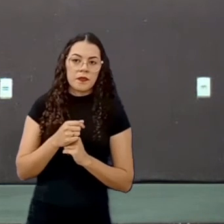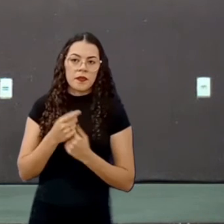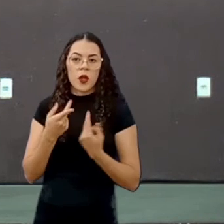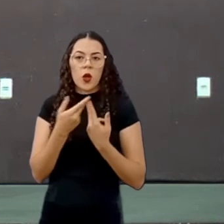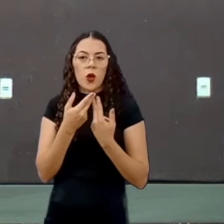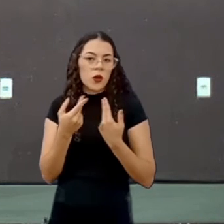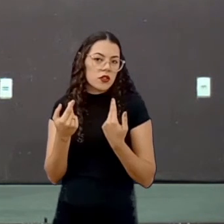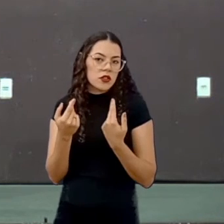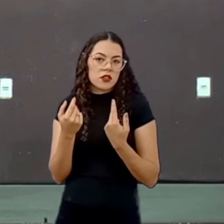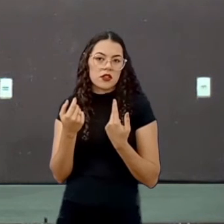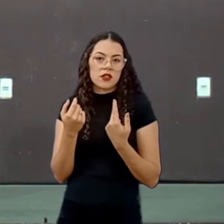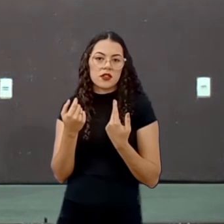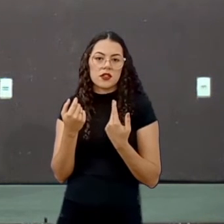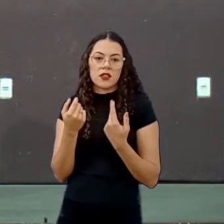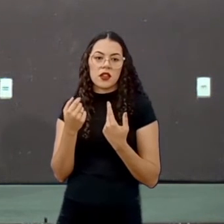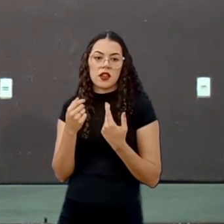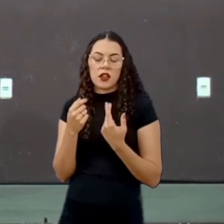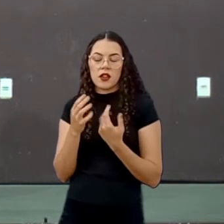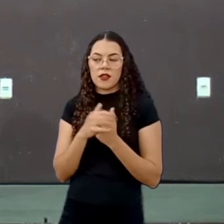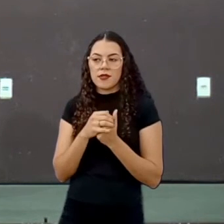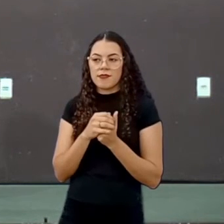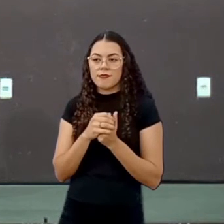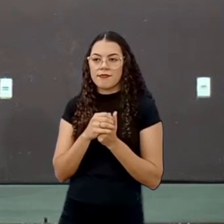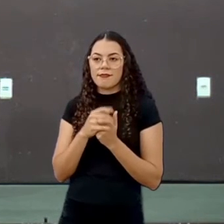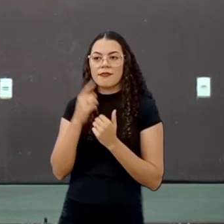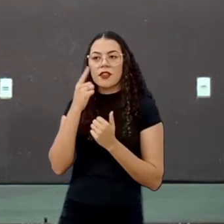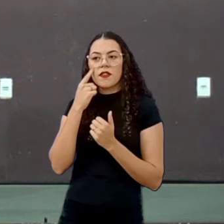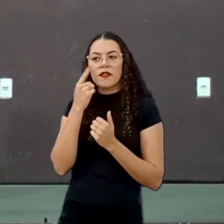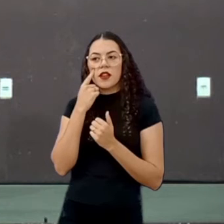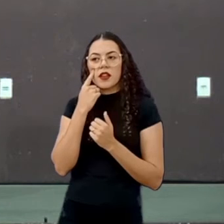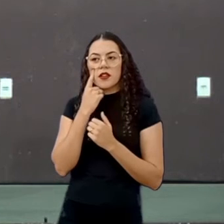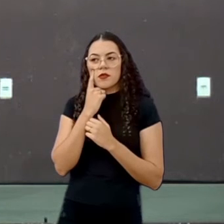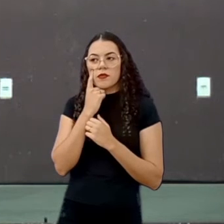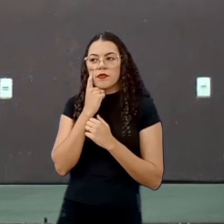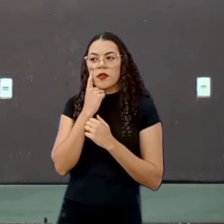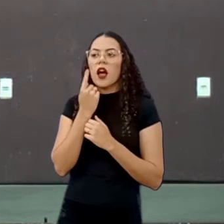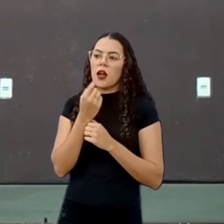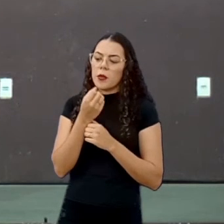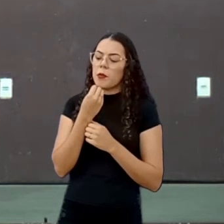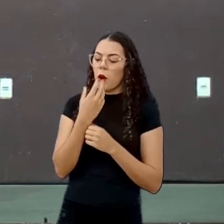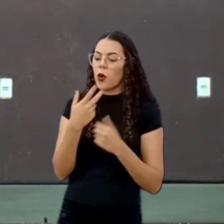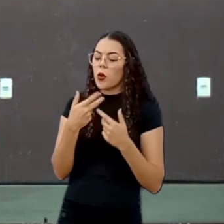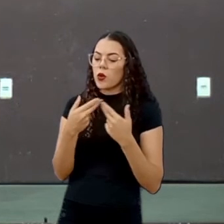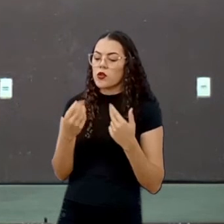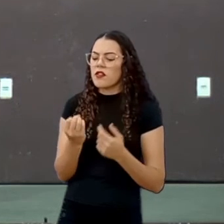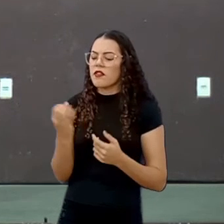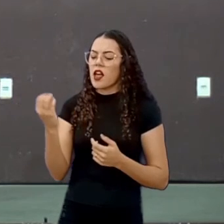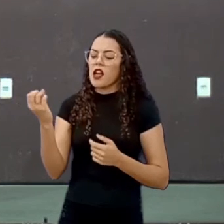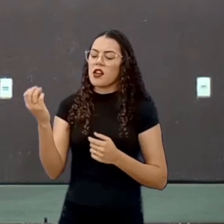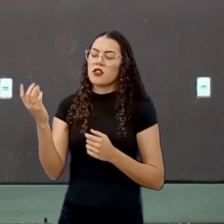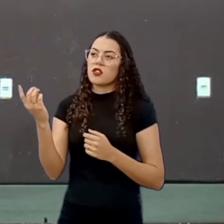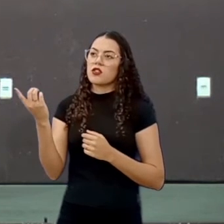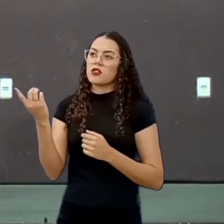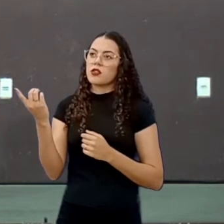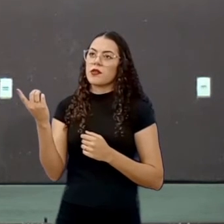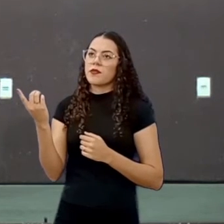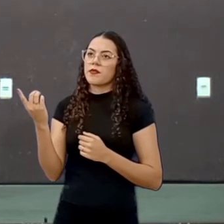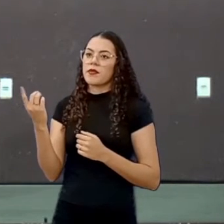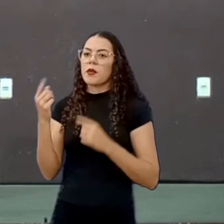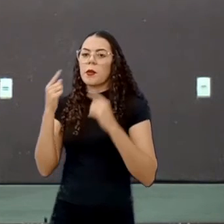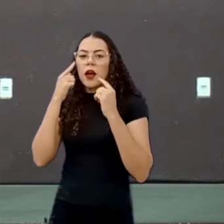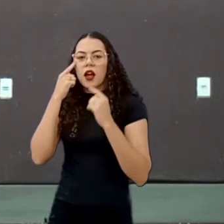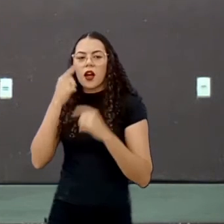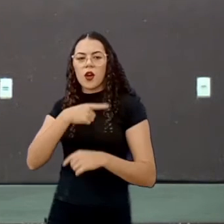coisas máximas, que a gente olha e pensa e diz, que coisa bacana, uma viagem para a Coreia do